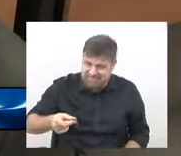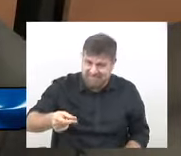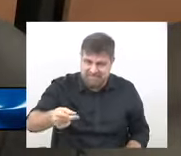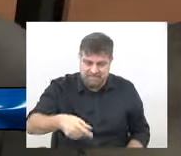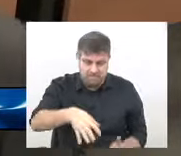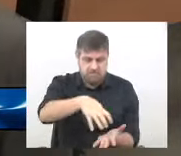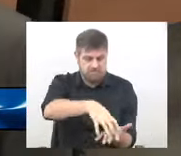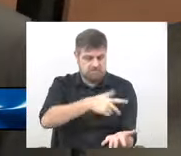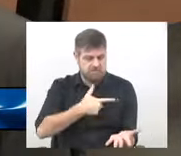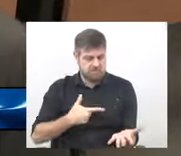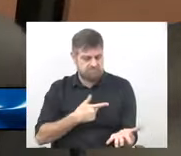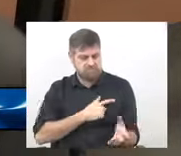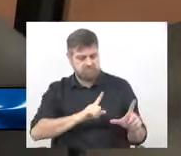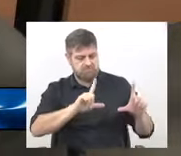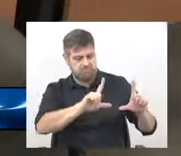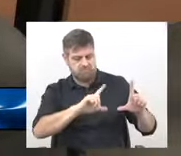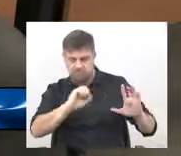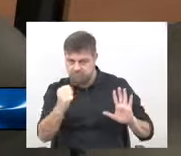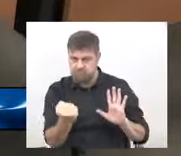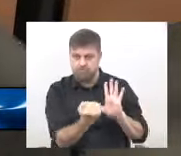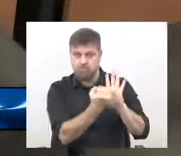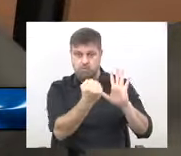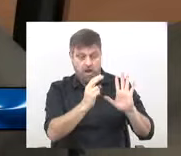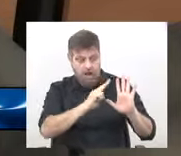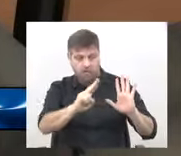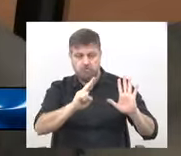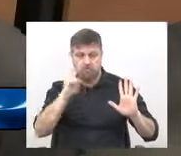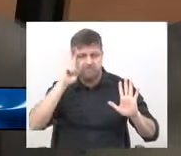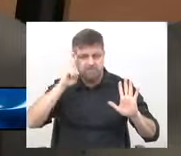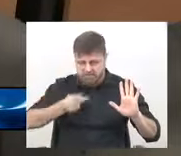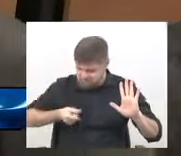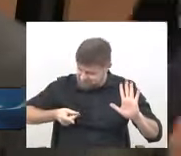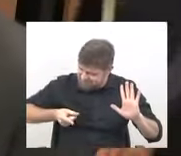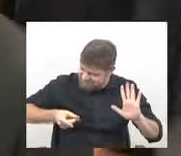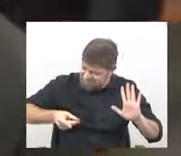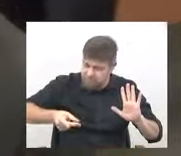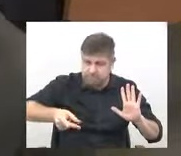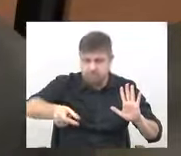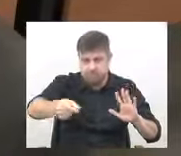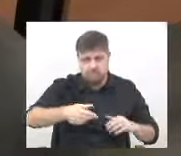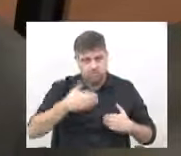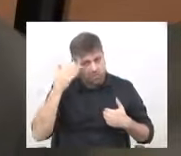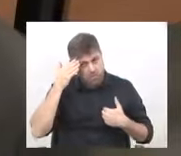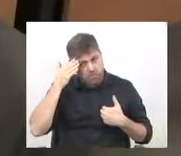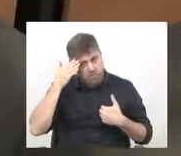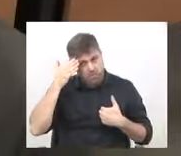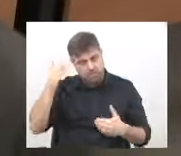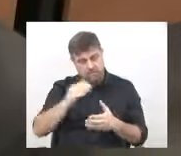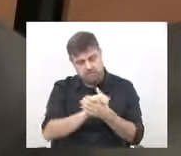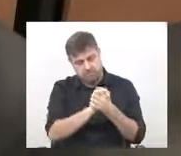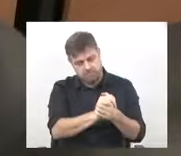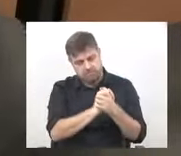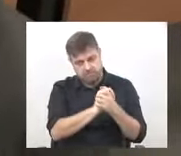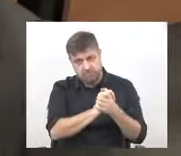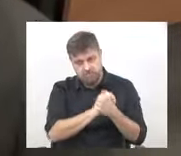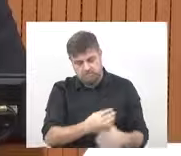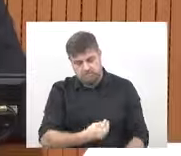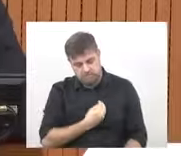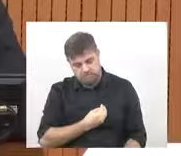de dúvida, é um nome a ser eternizado na nossa cidade de Campinas. Muito obrigado a todos e parabéns mais uma vez pela